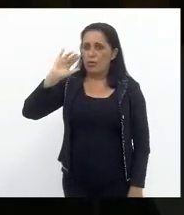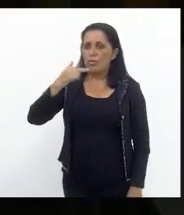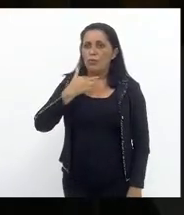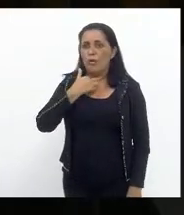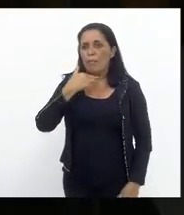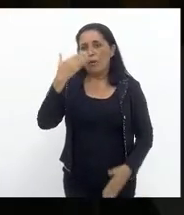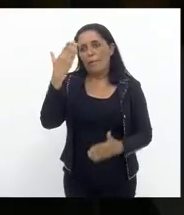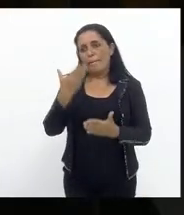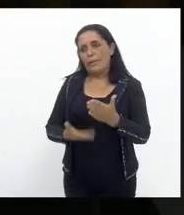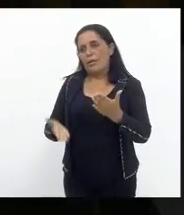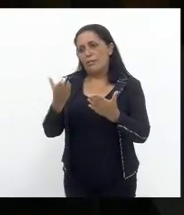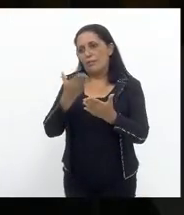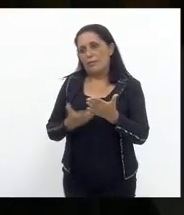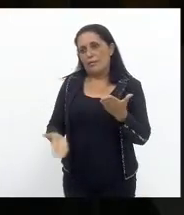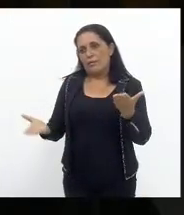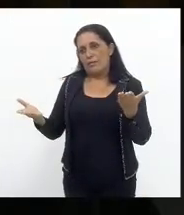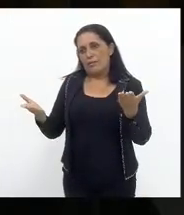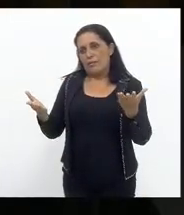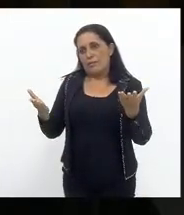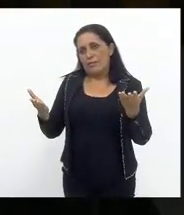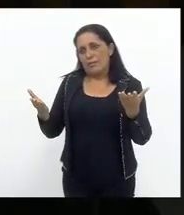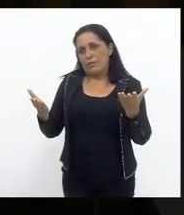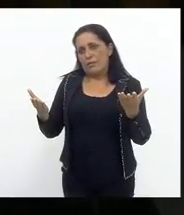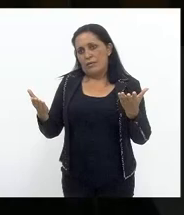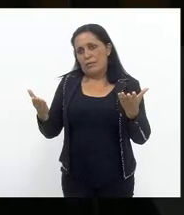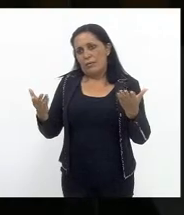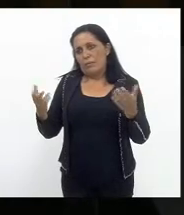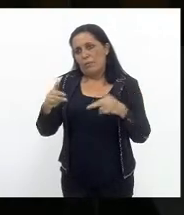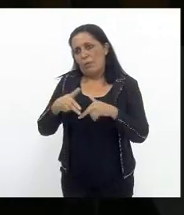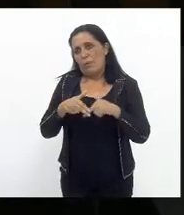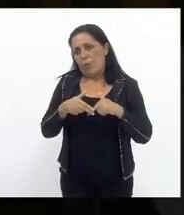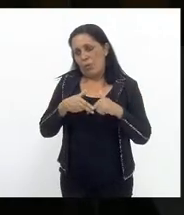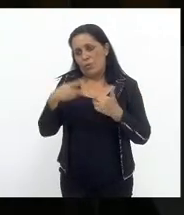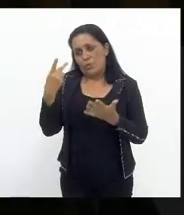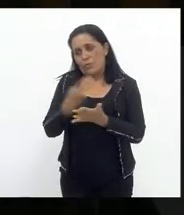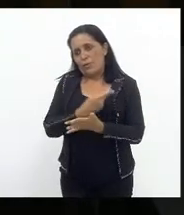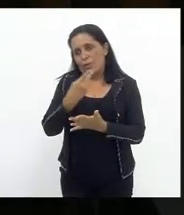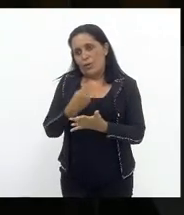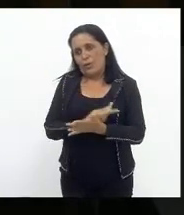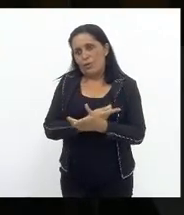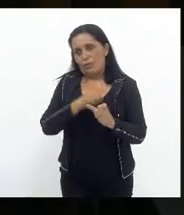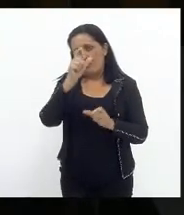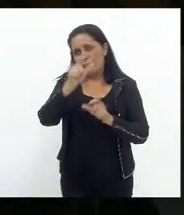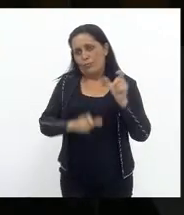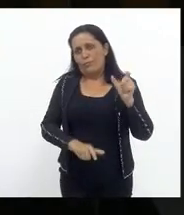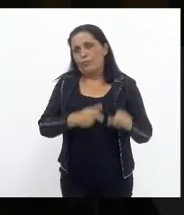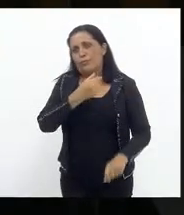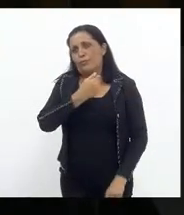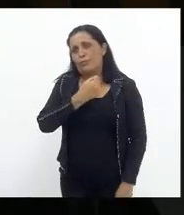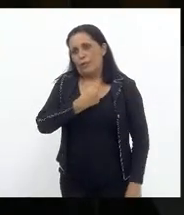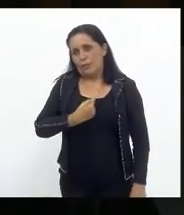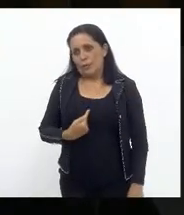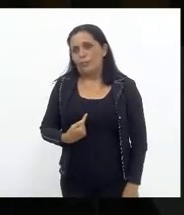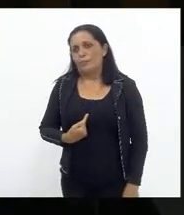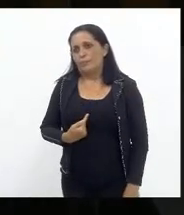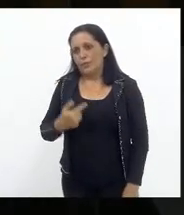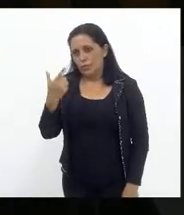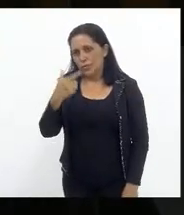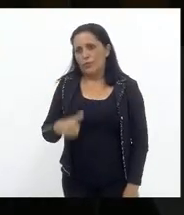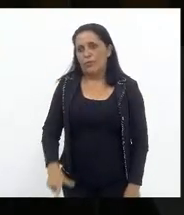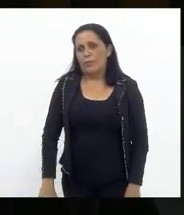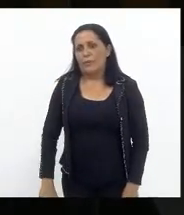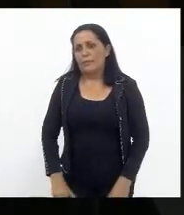podem perder simplesmente por um erro e quero da vida do senhor. Agora, mais uma